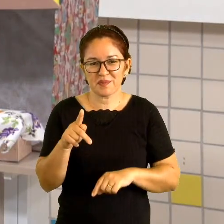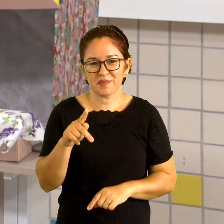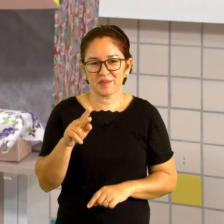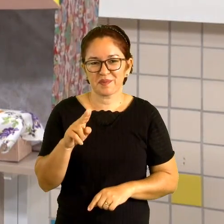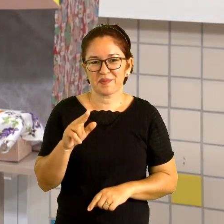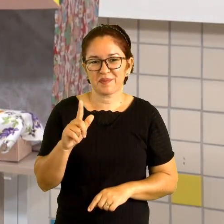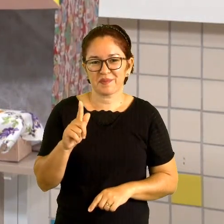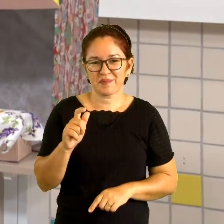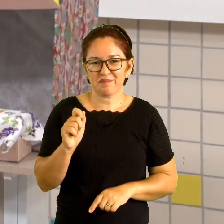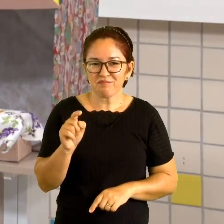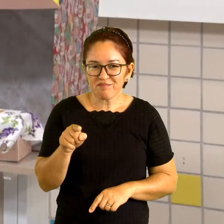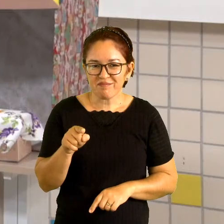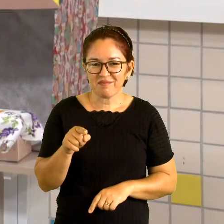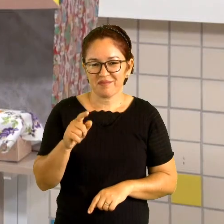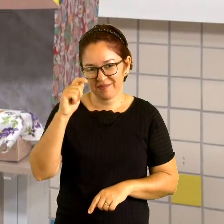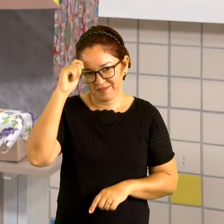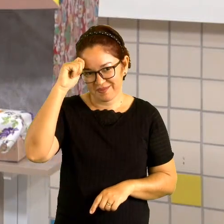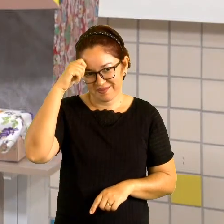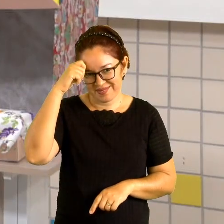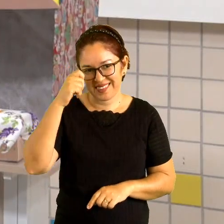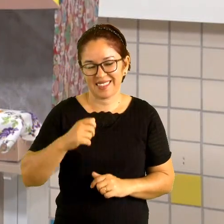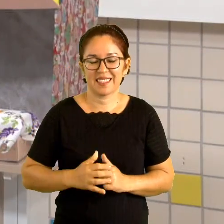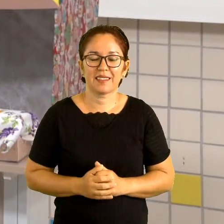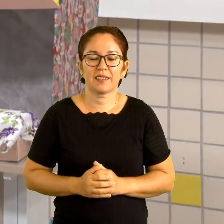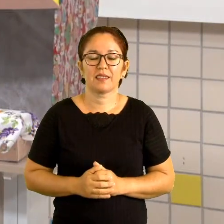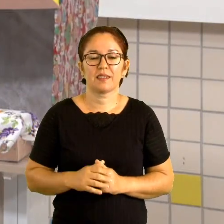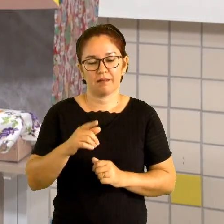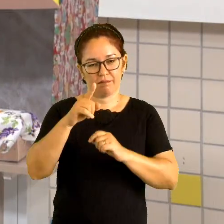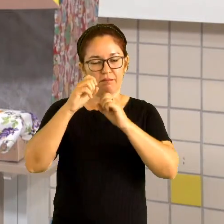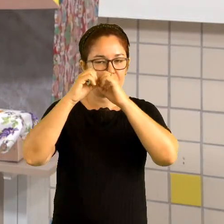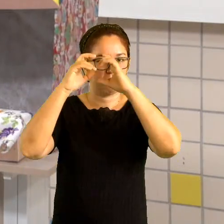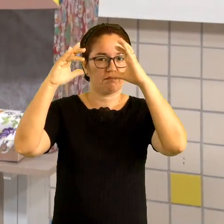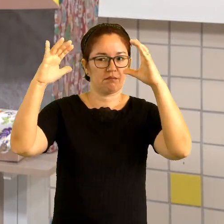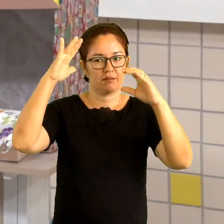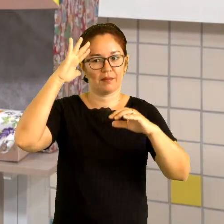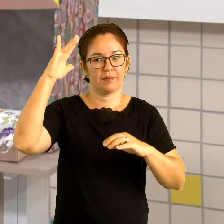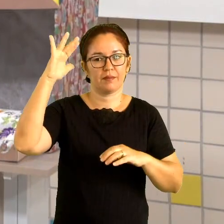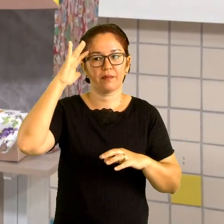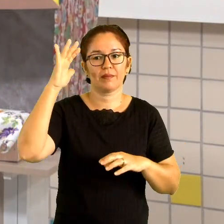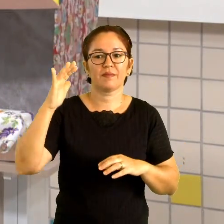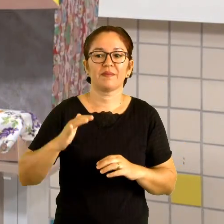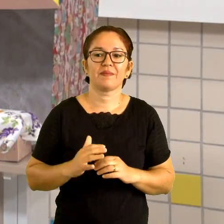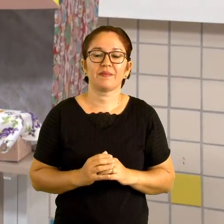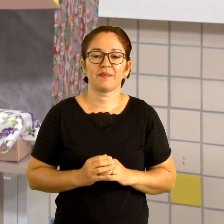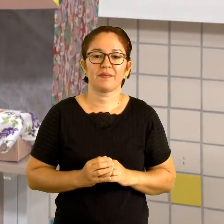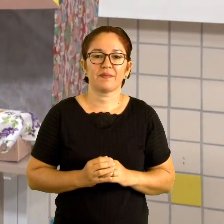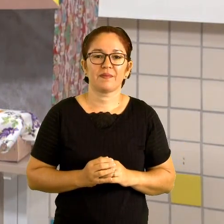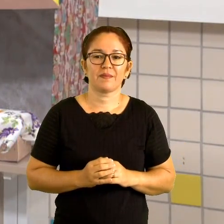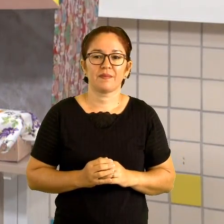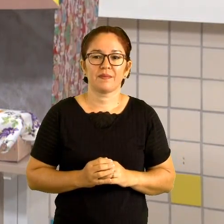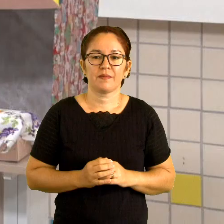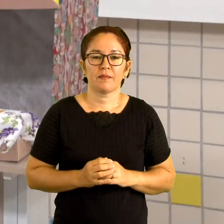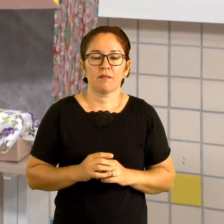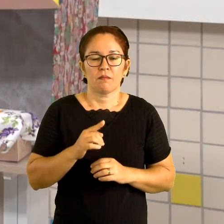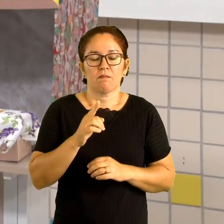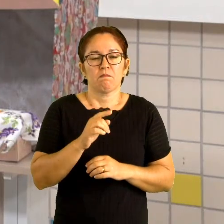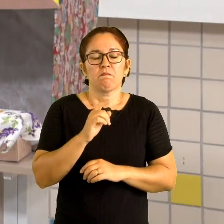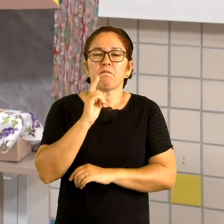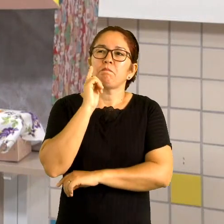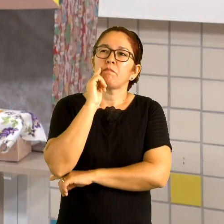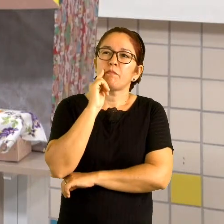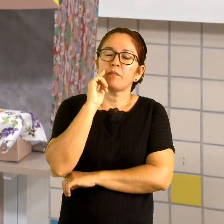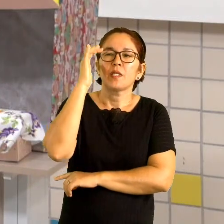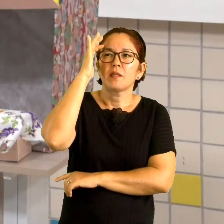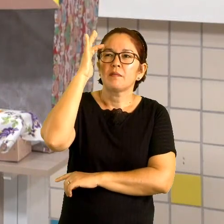Então, pense nesse. E aí, vocês para pensar no